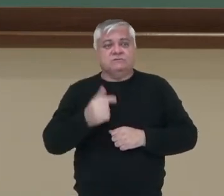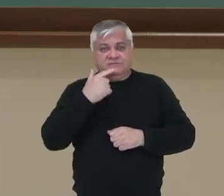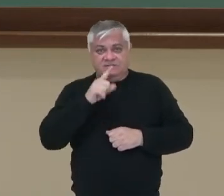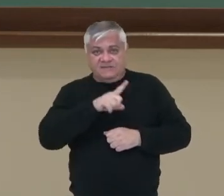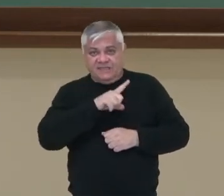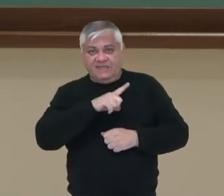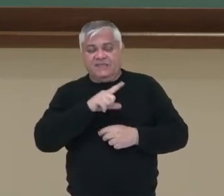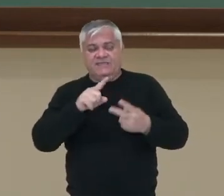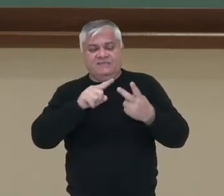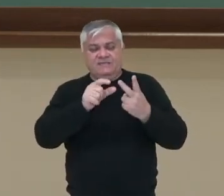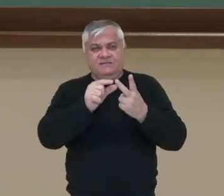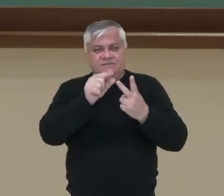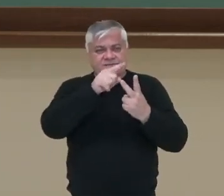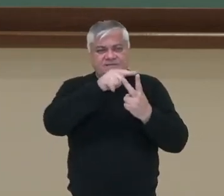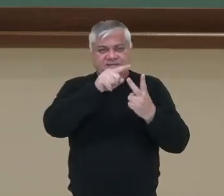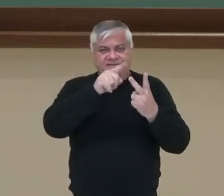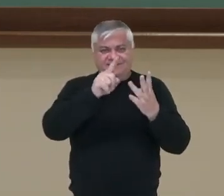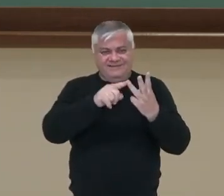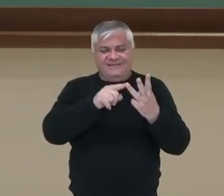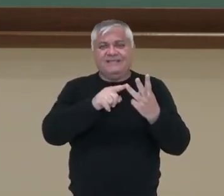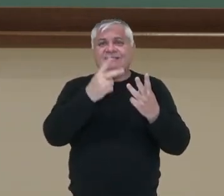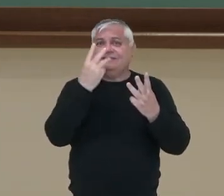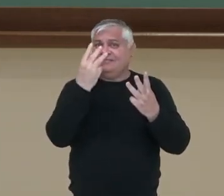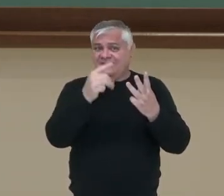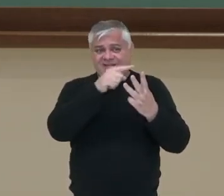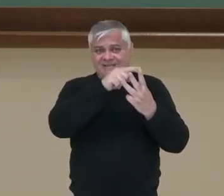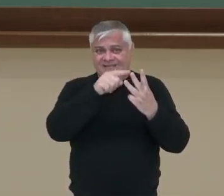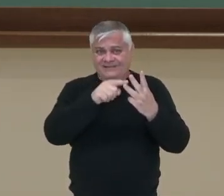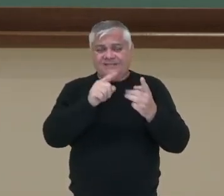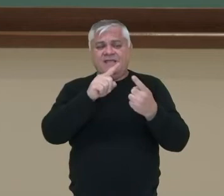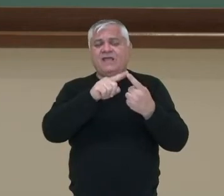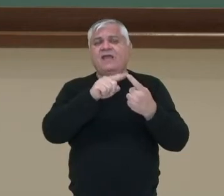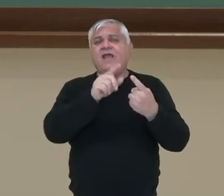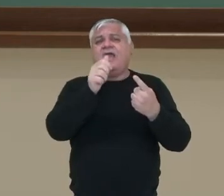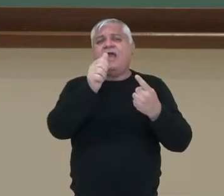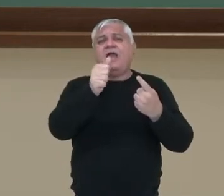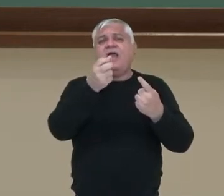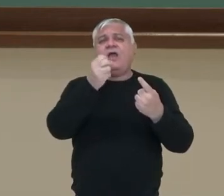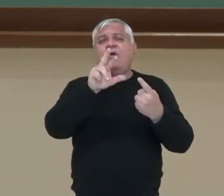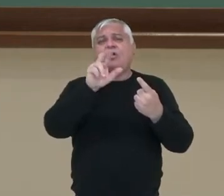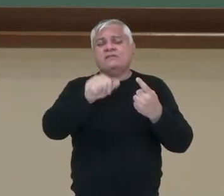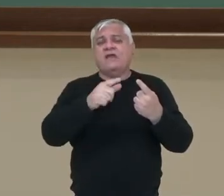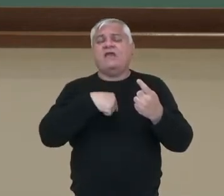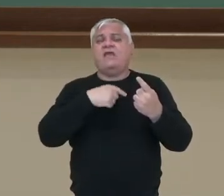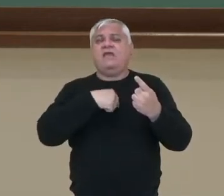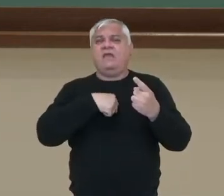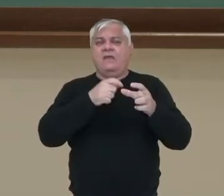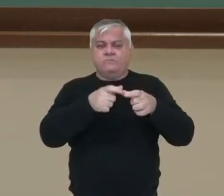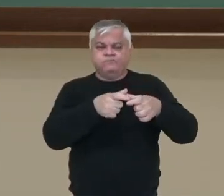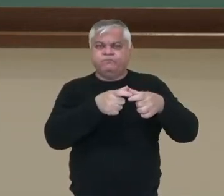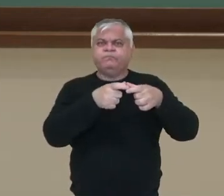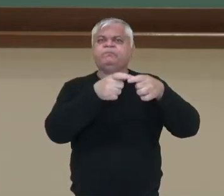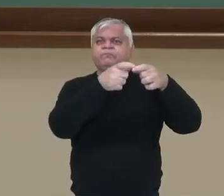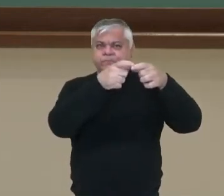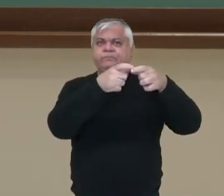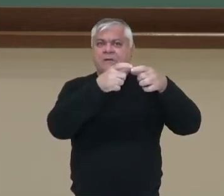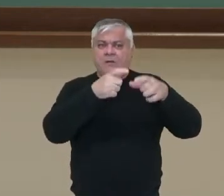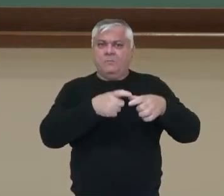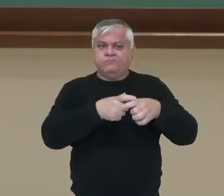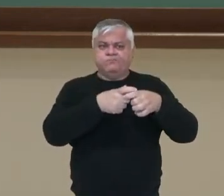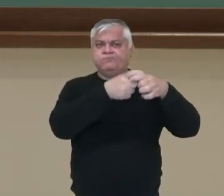temos ali veias e artérias que saem do coração. A artéria aorta é aquela artéria mais forte, né, de um calibre maior,